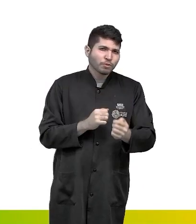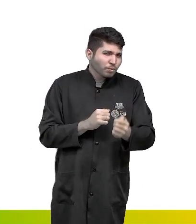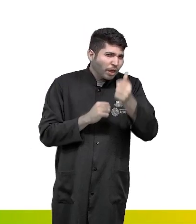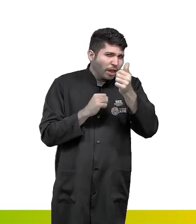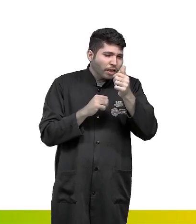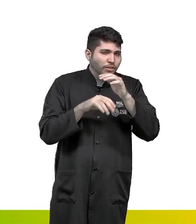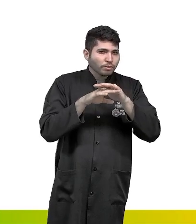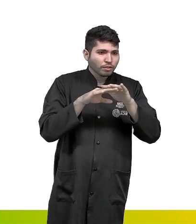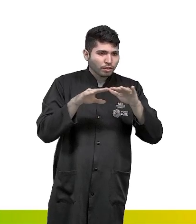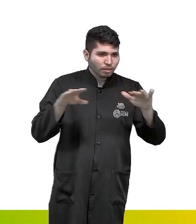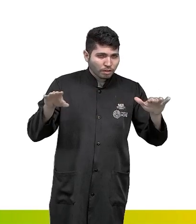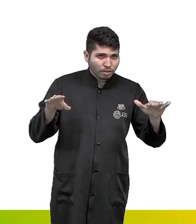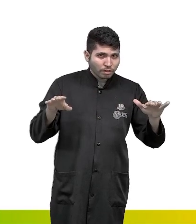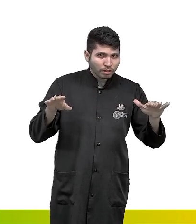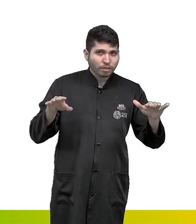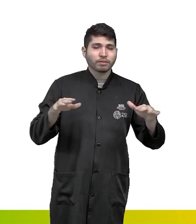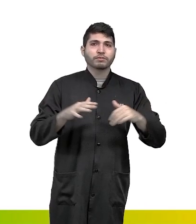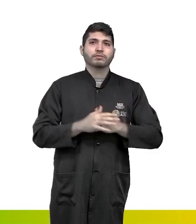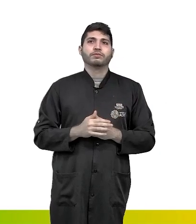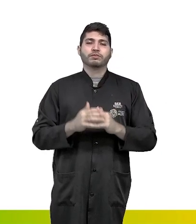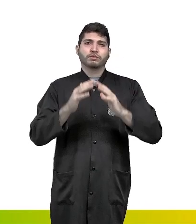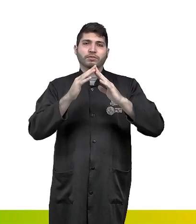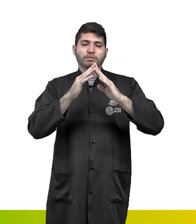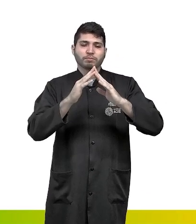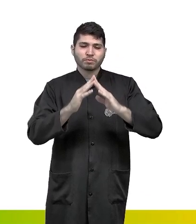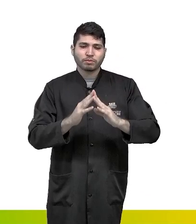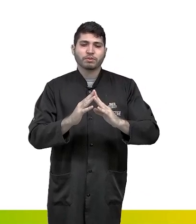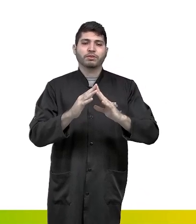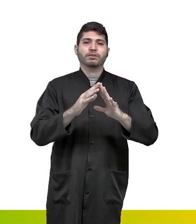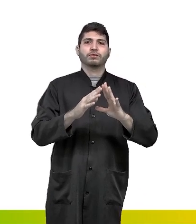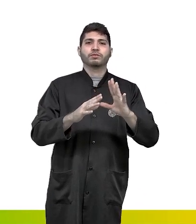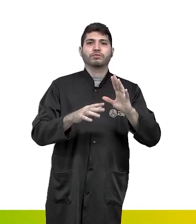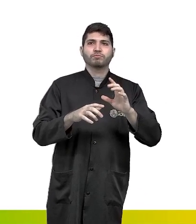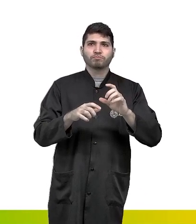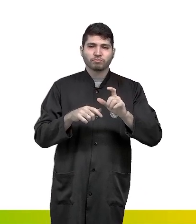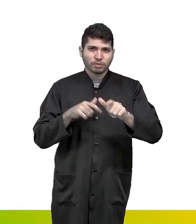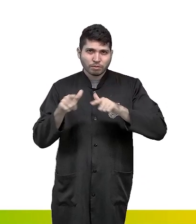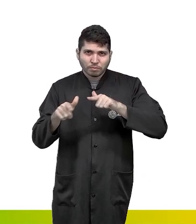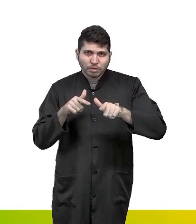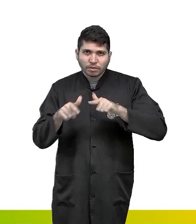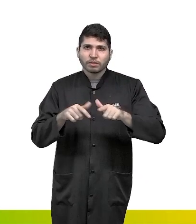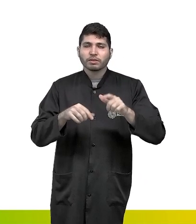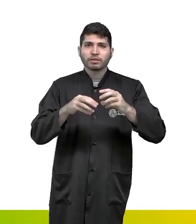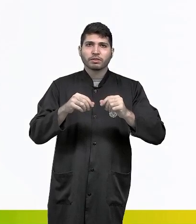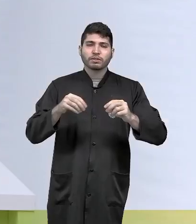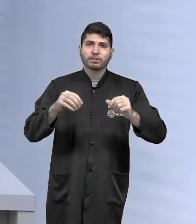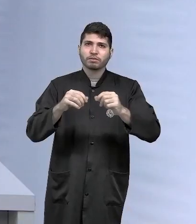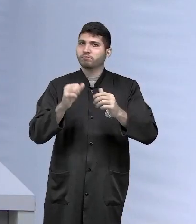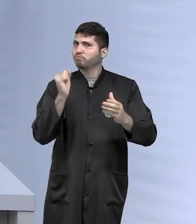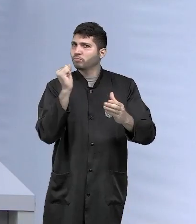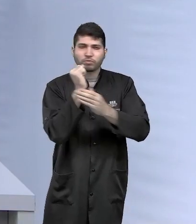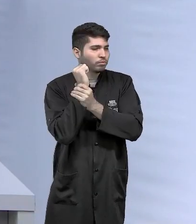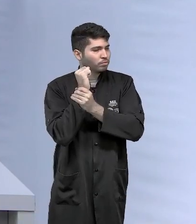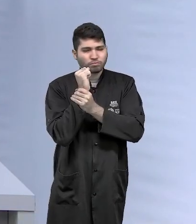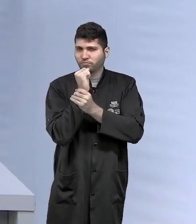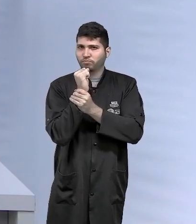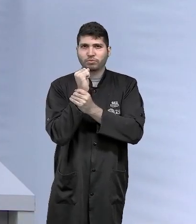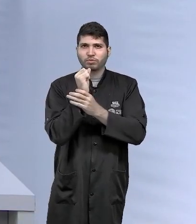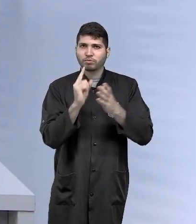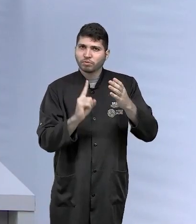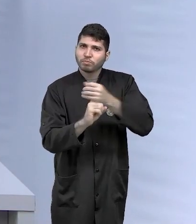então morar e cultivar a terra não garantia a posse da terra.